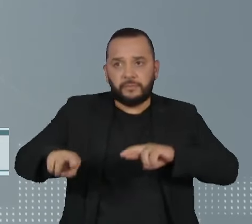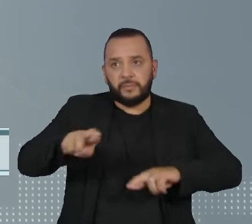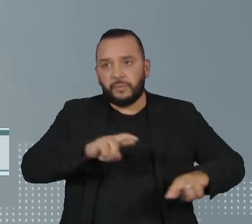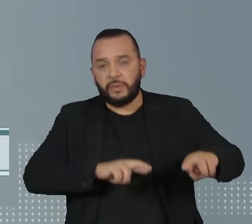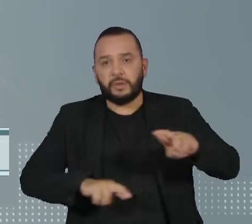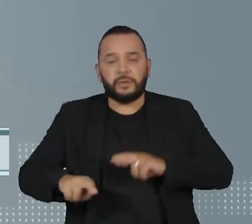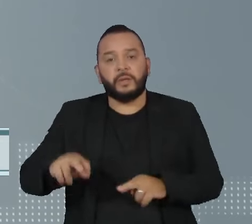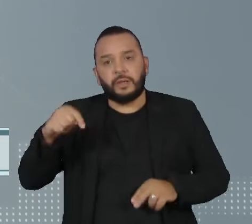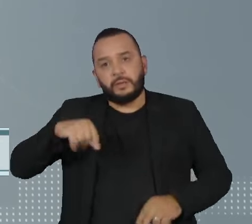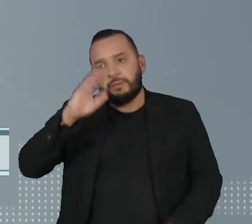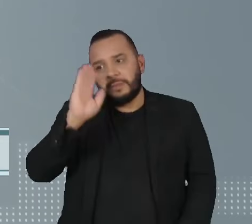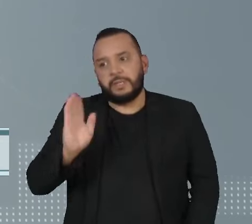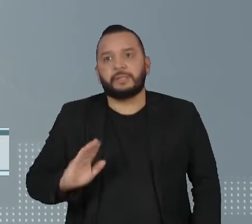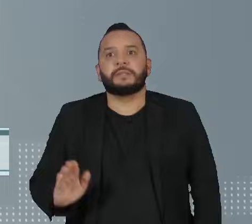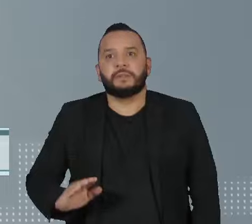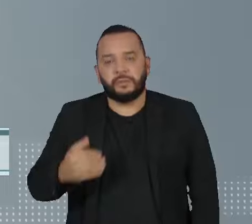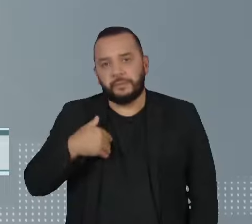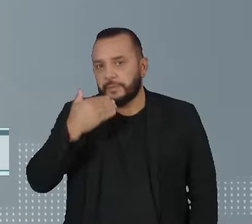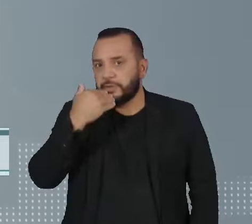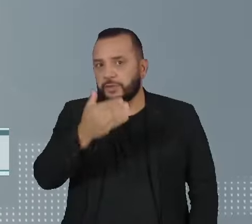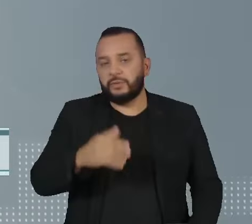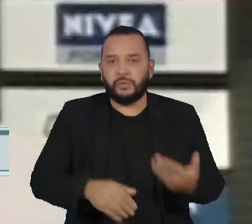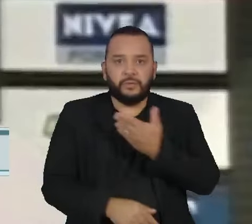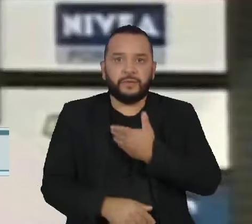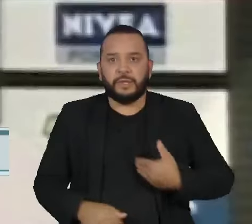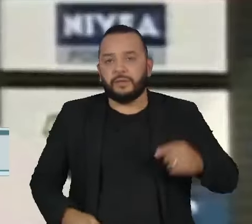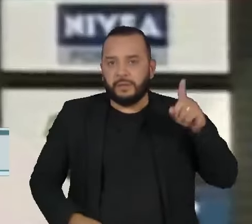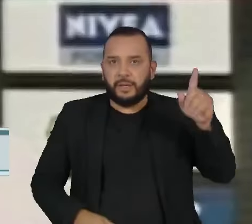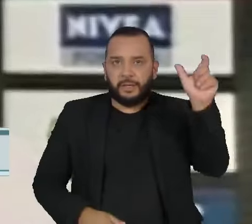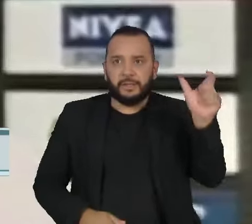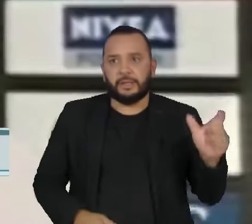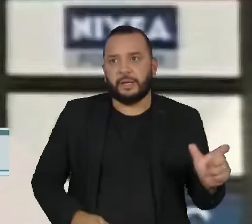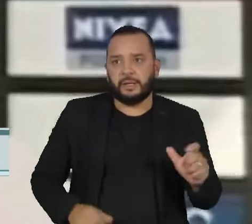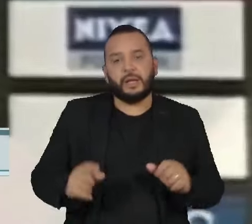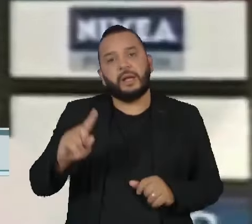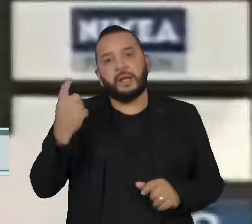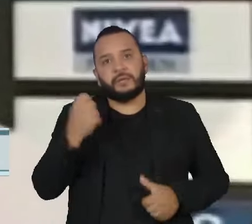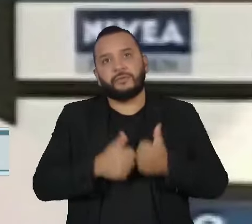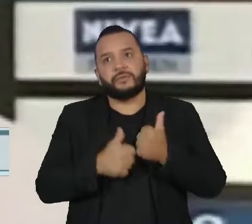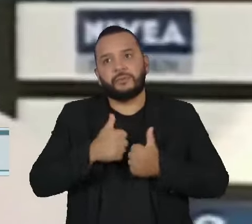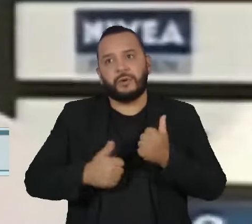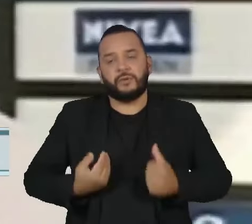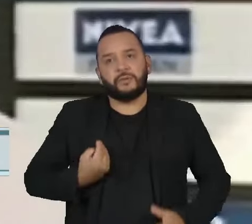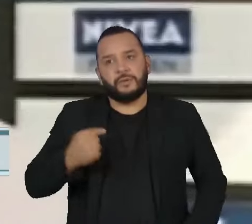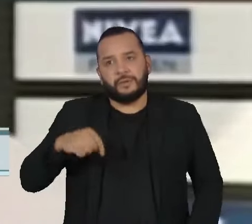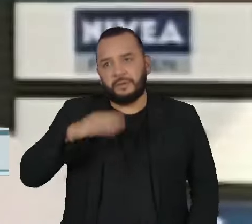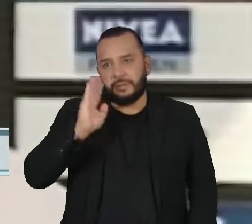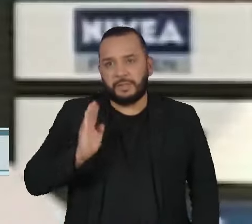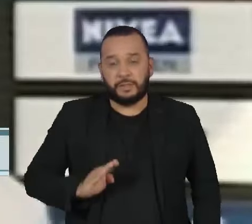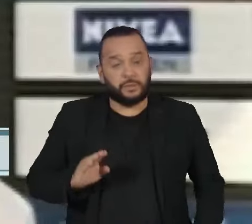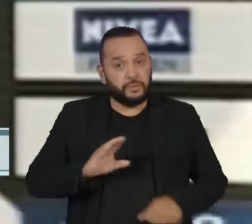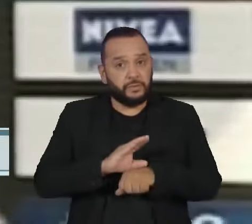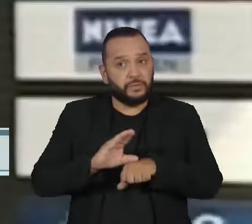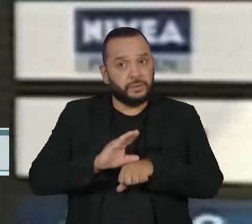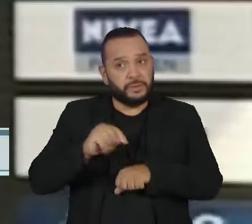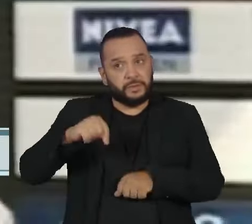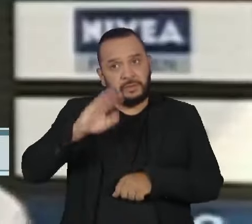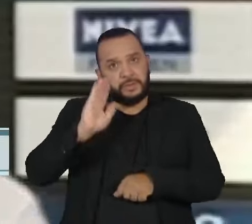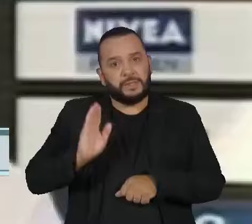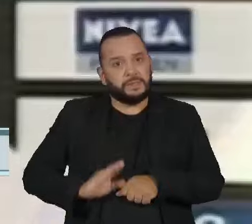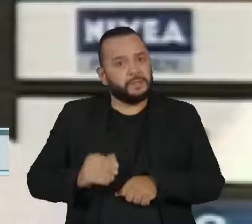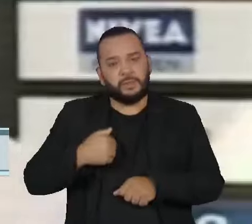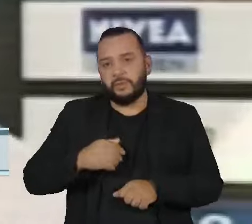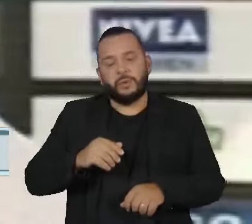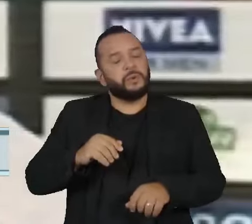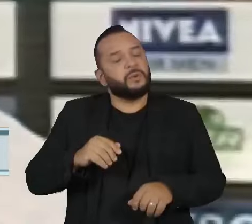brasileiro foi feito pelo governo da Itália o ex-jogador vive no Brasil e a Constituição Brasileira impede a